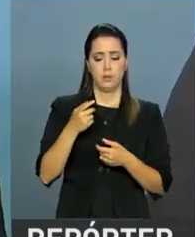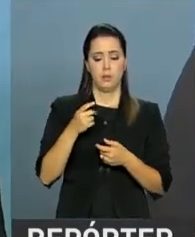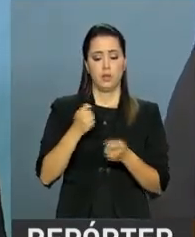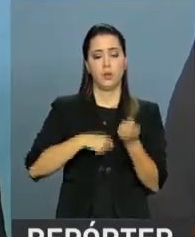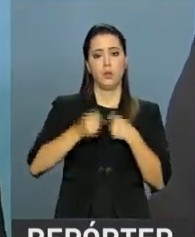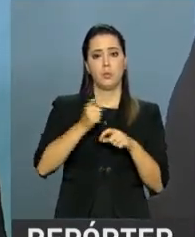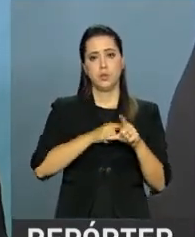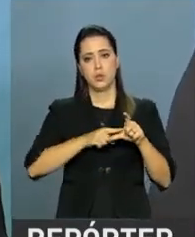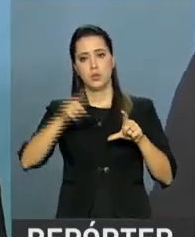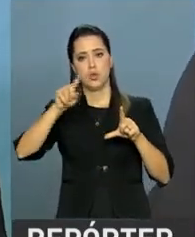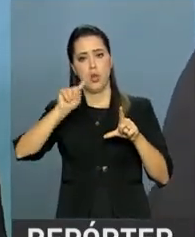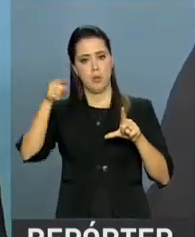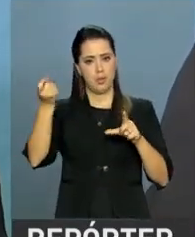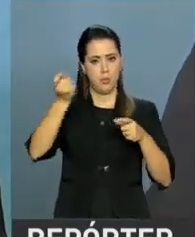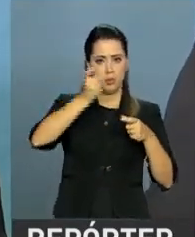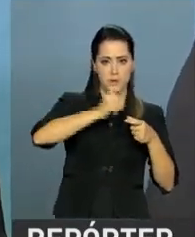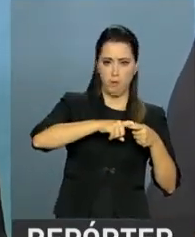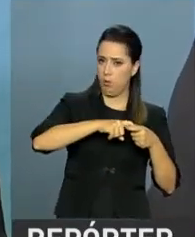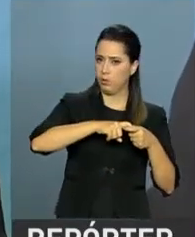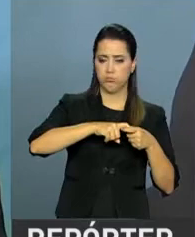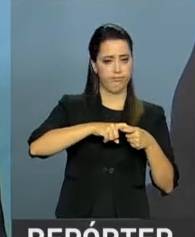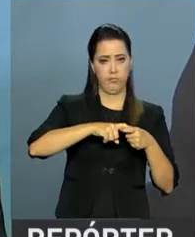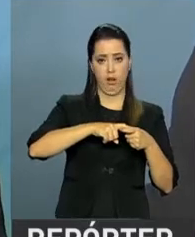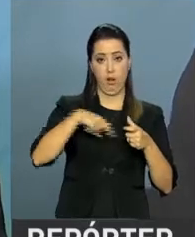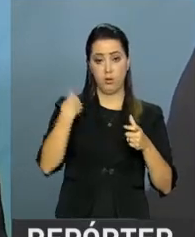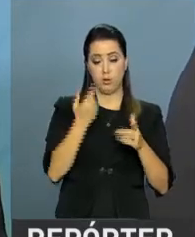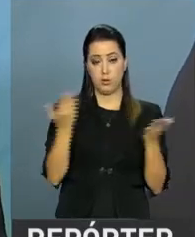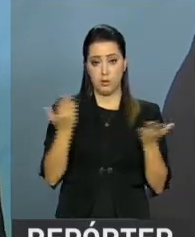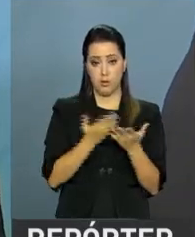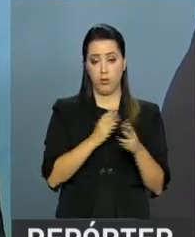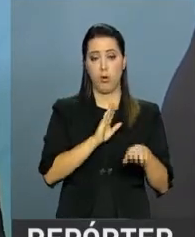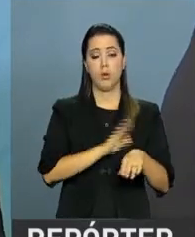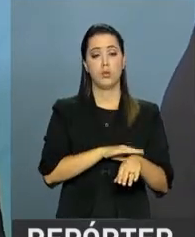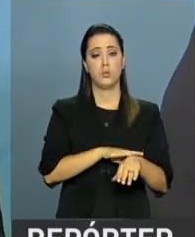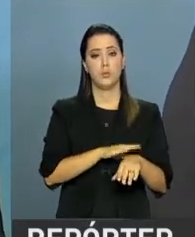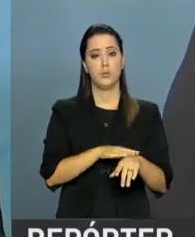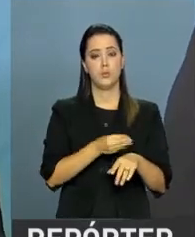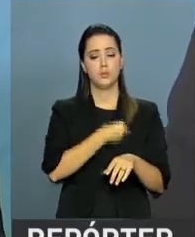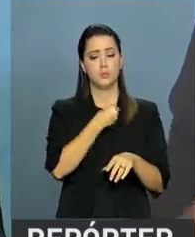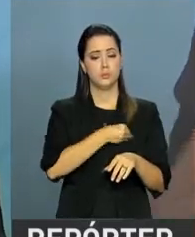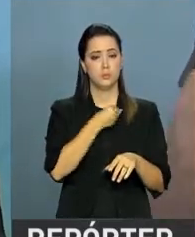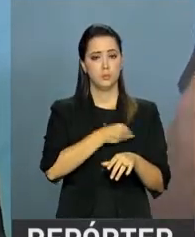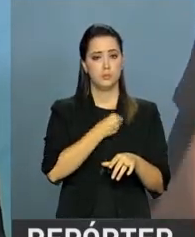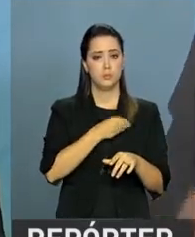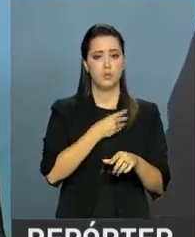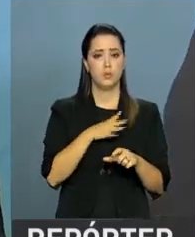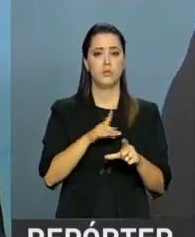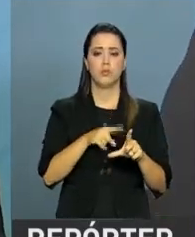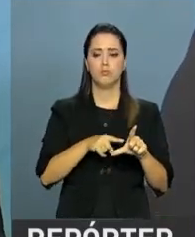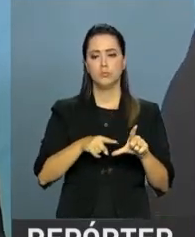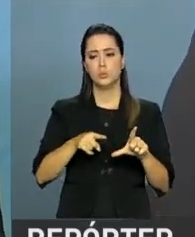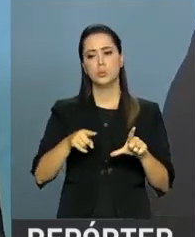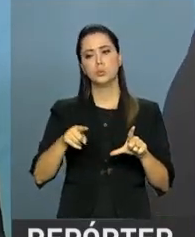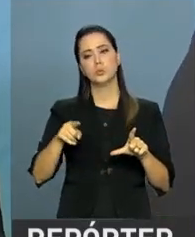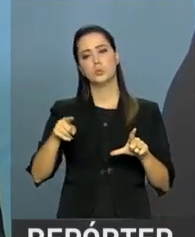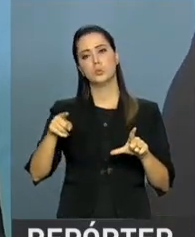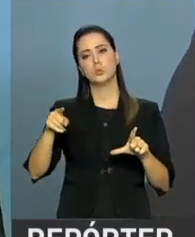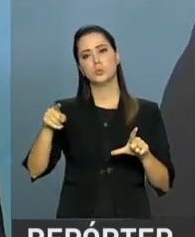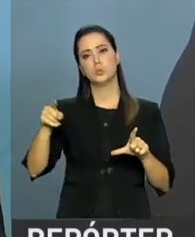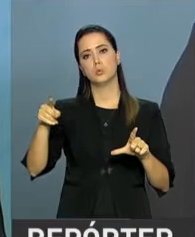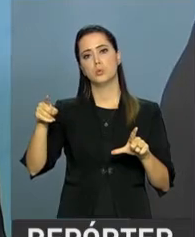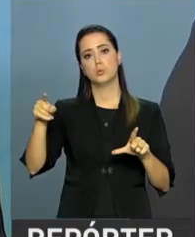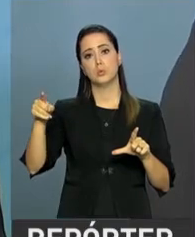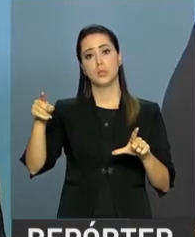nós estamos agora é vivendo um ciclo mais longo de crescimento devido